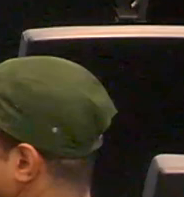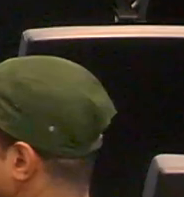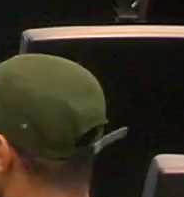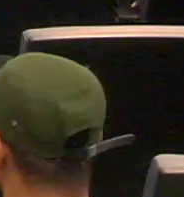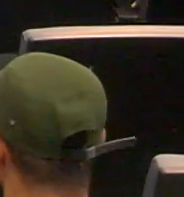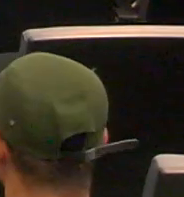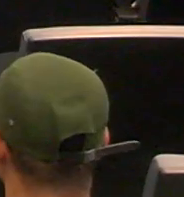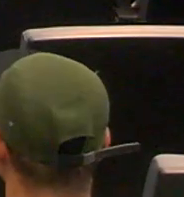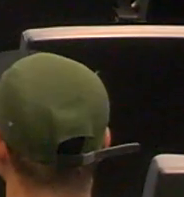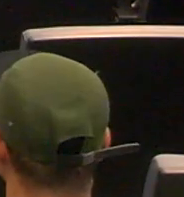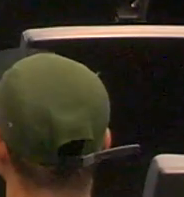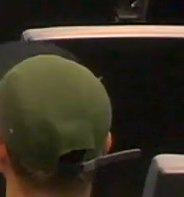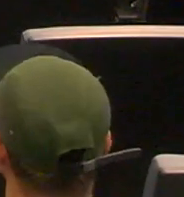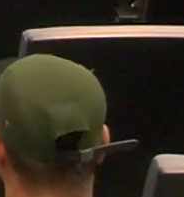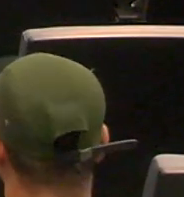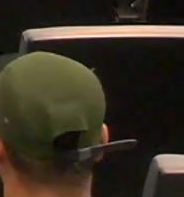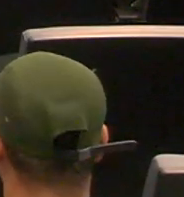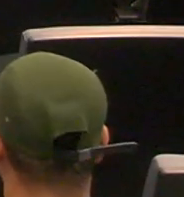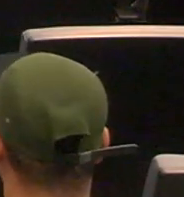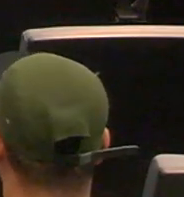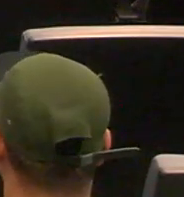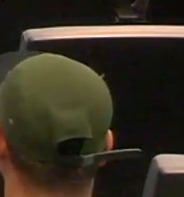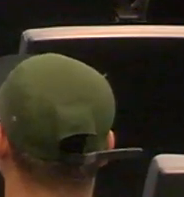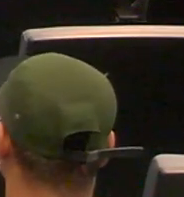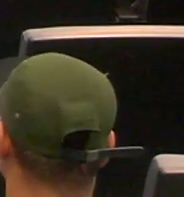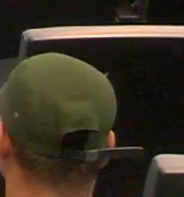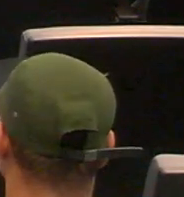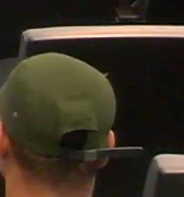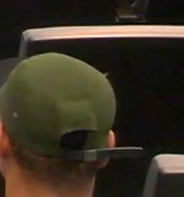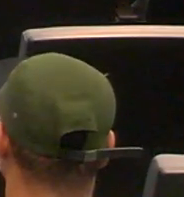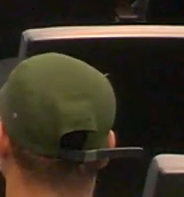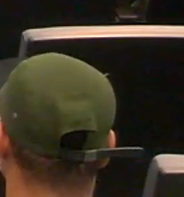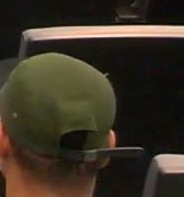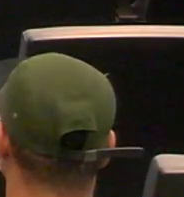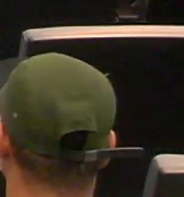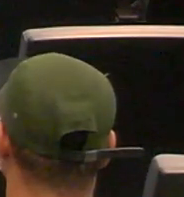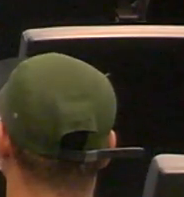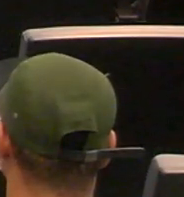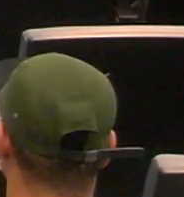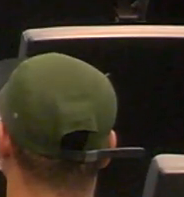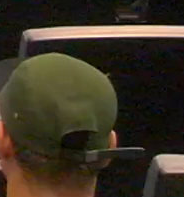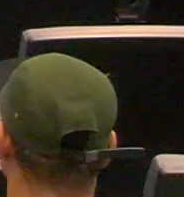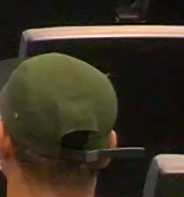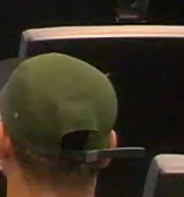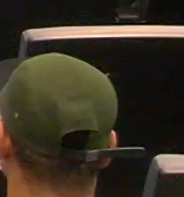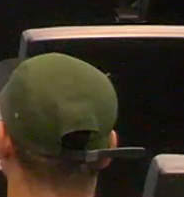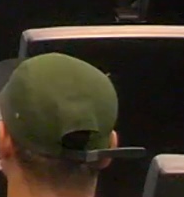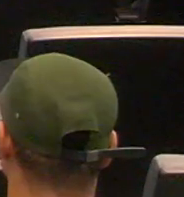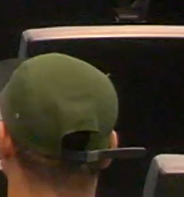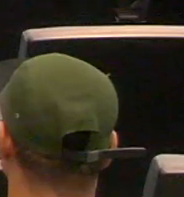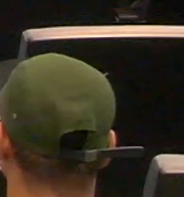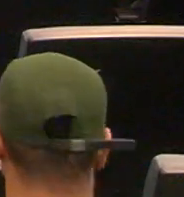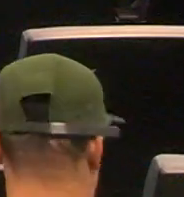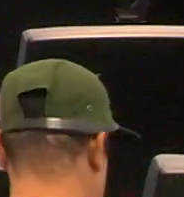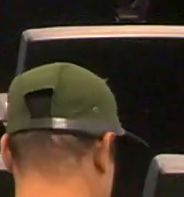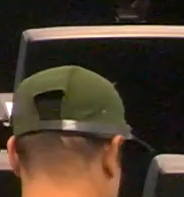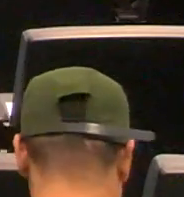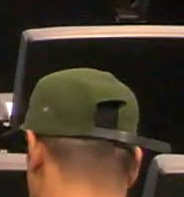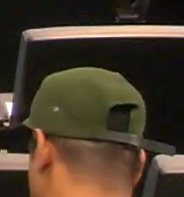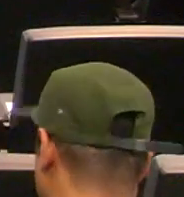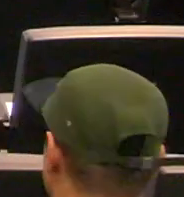salve salve família boa noite esse aqui hoje é um dia histórico nessa casa